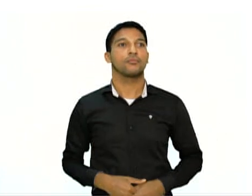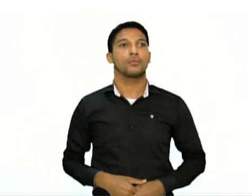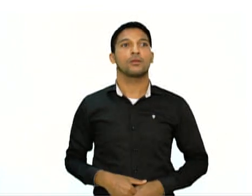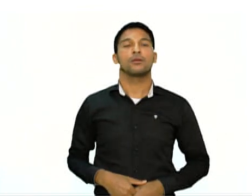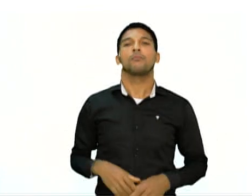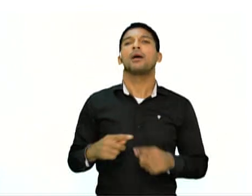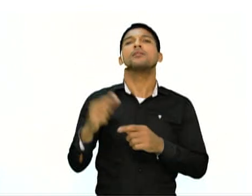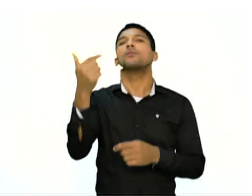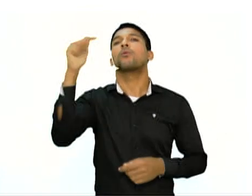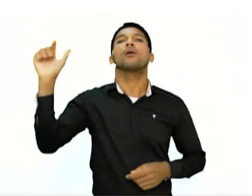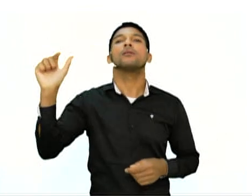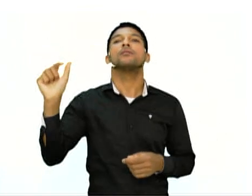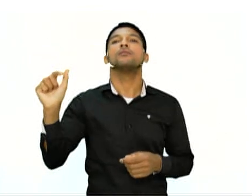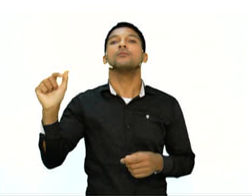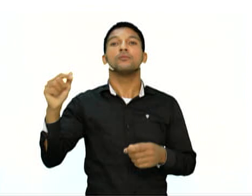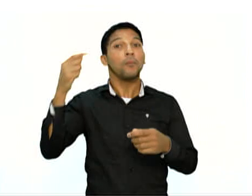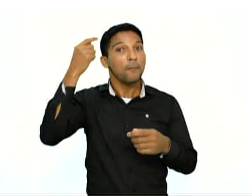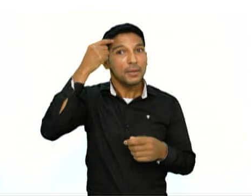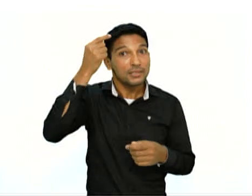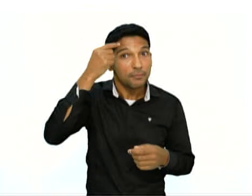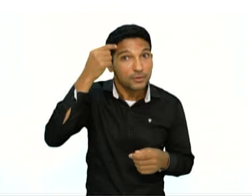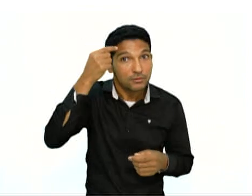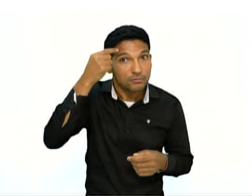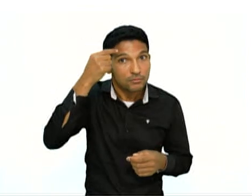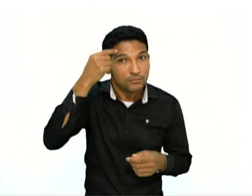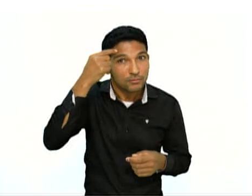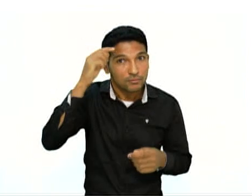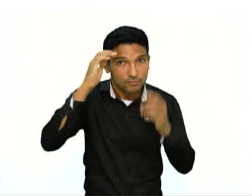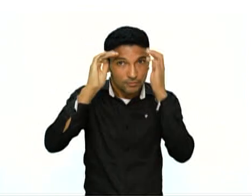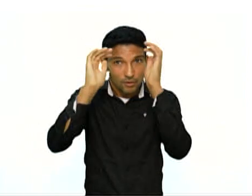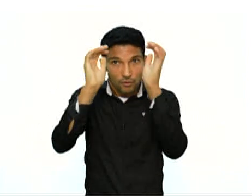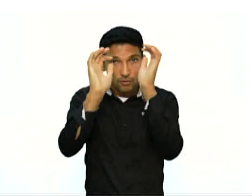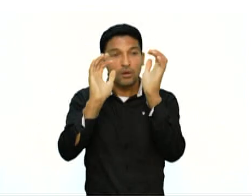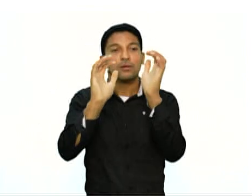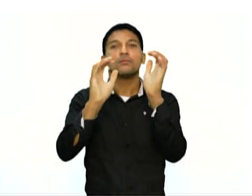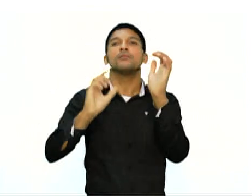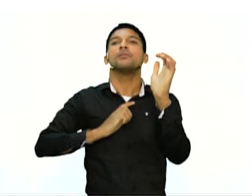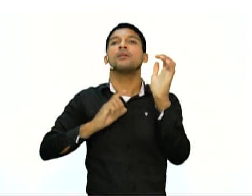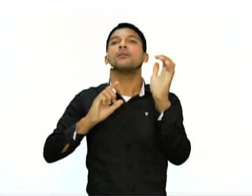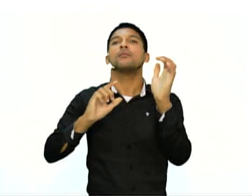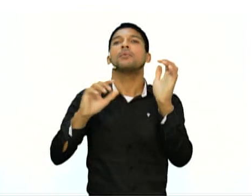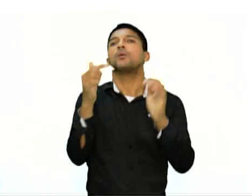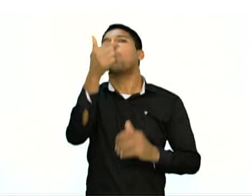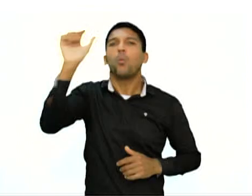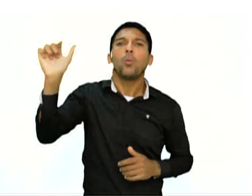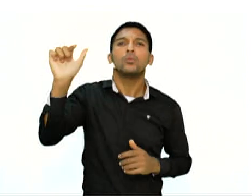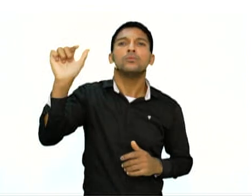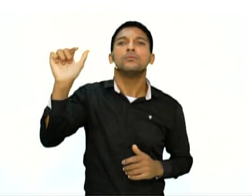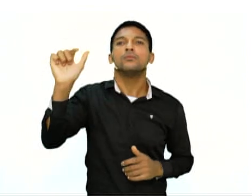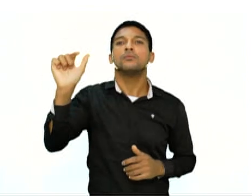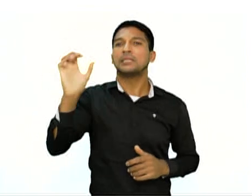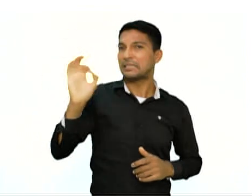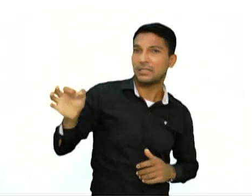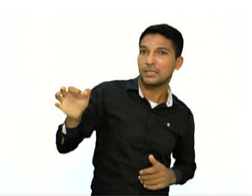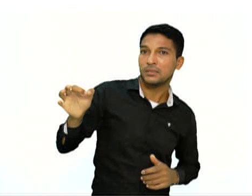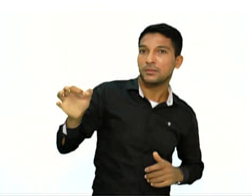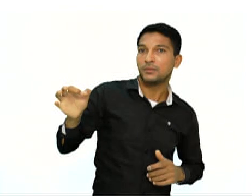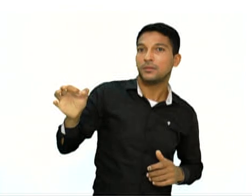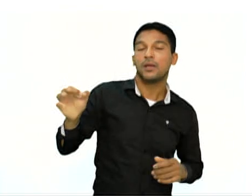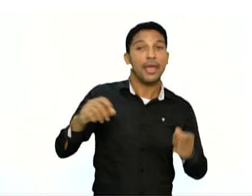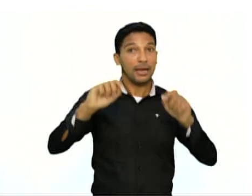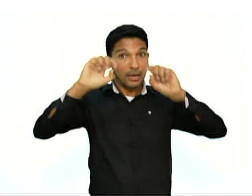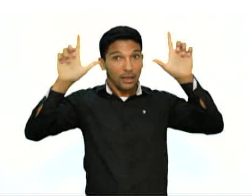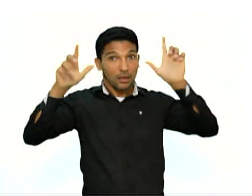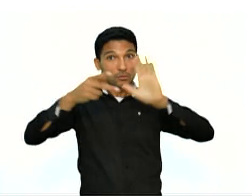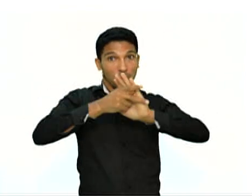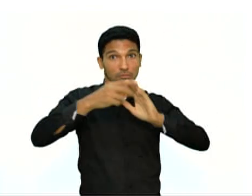certezas seriam claras e distintas ao pensamento? Então, fica claro aqui um conceito muito importante para o Descartes, o eu pensante.